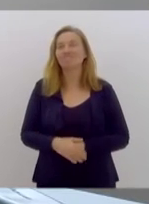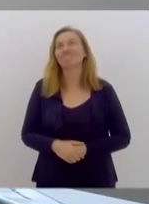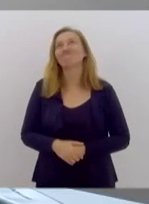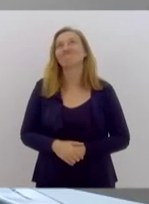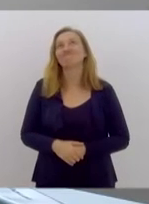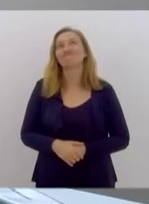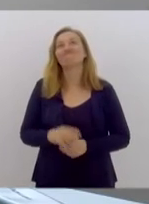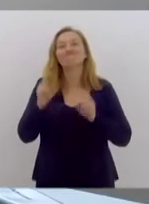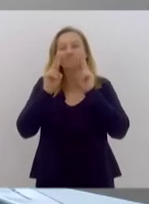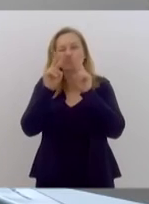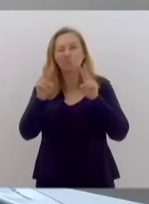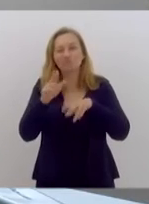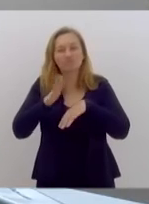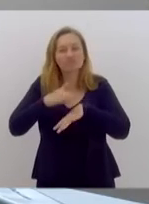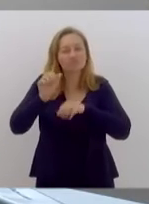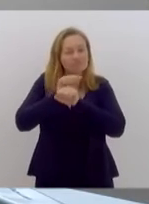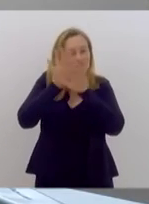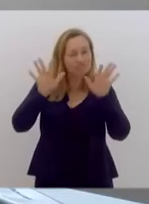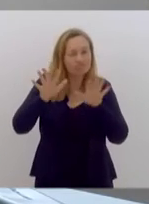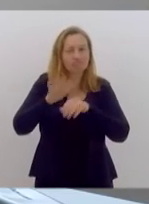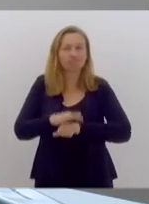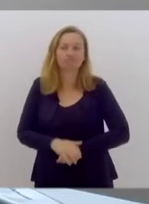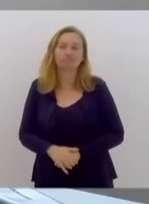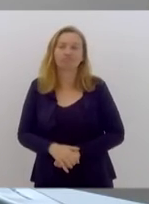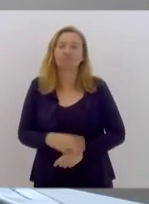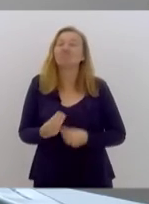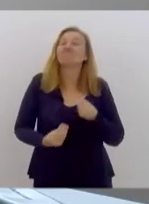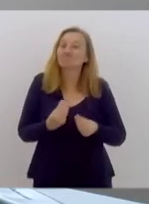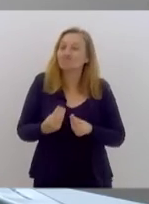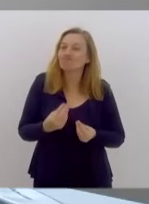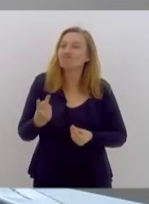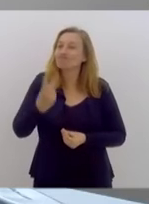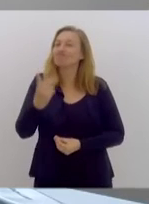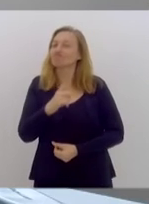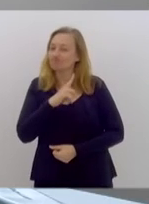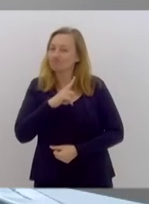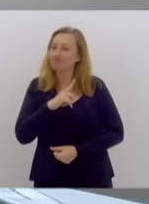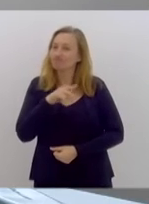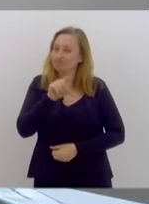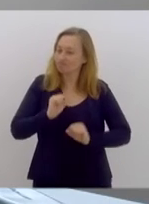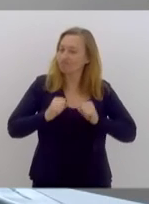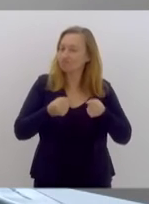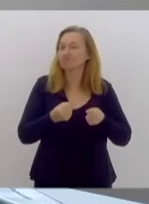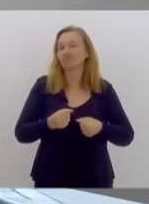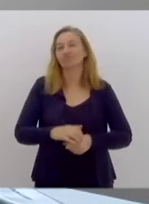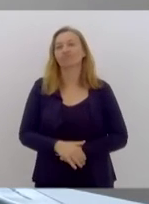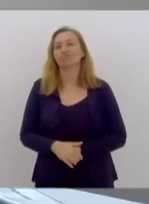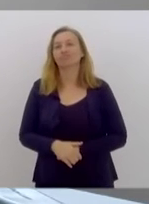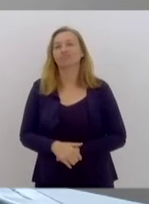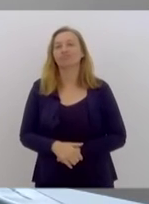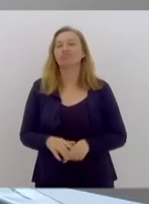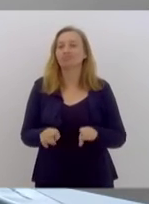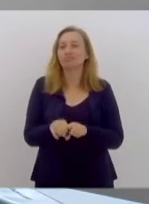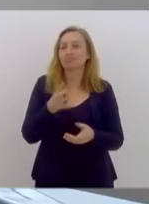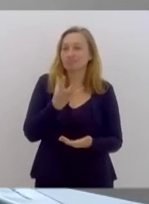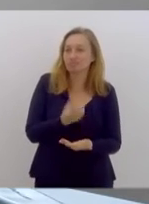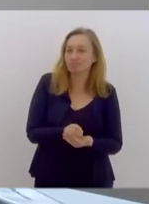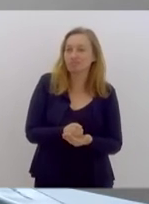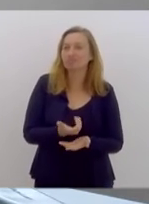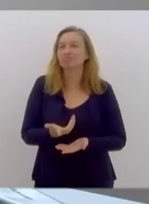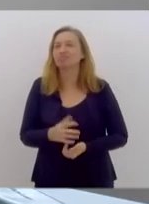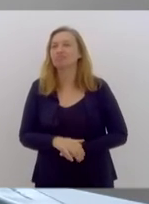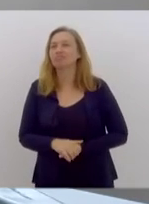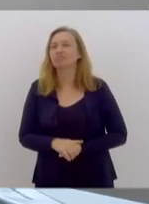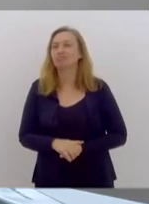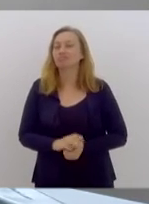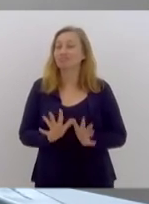visualiza com mais clareza ainda como valeu a pena né você tivesse insistido queria também registrar que